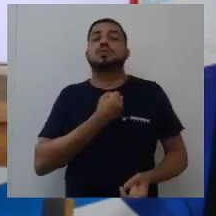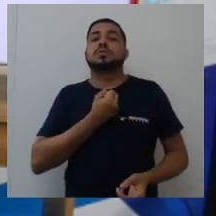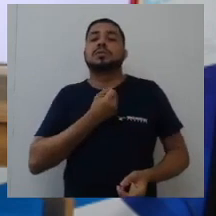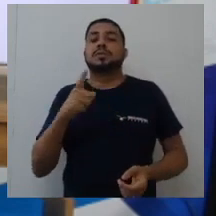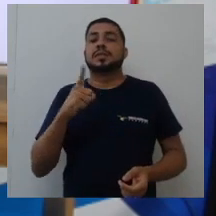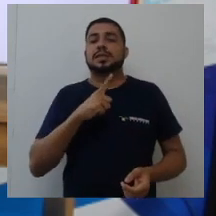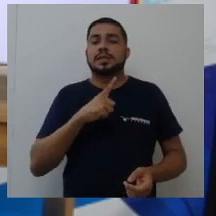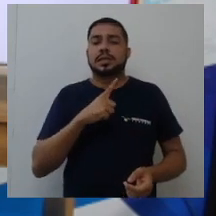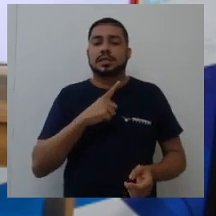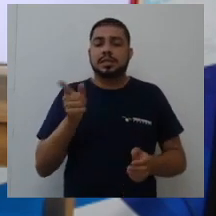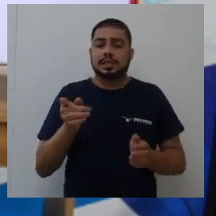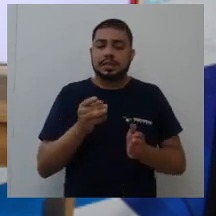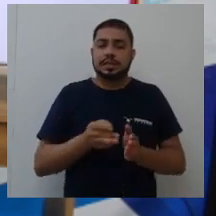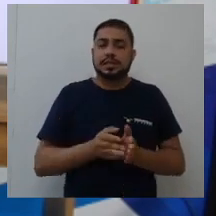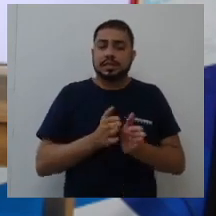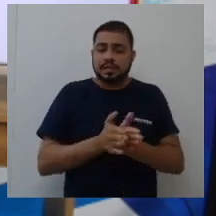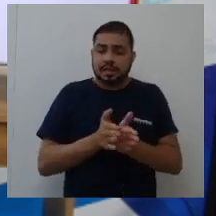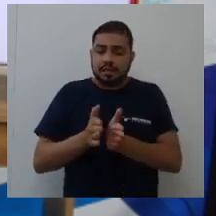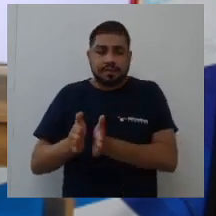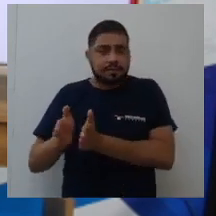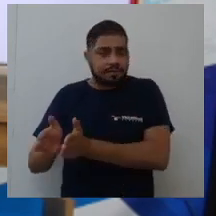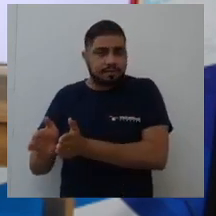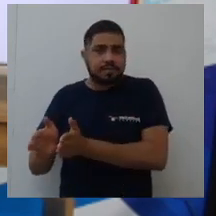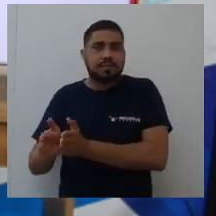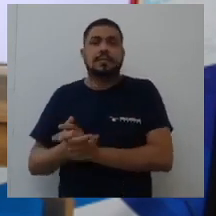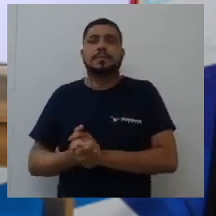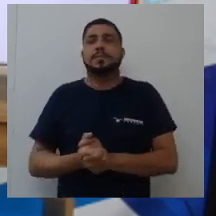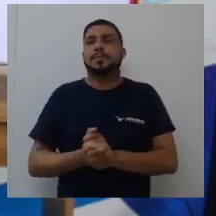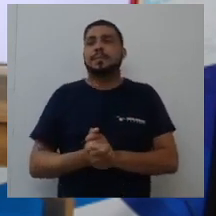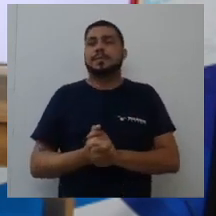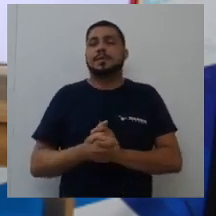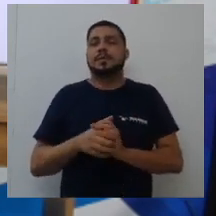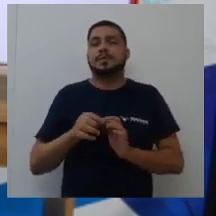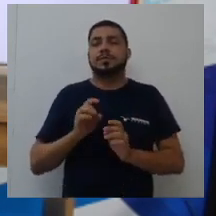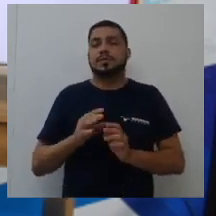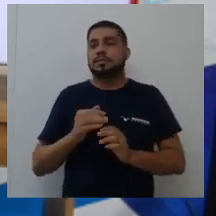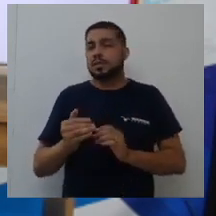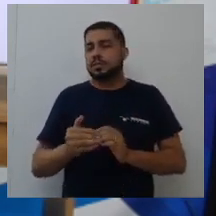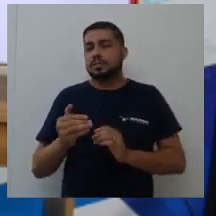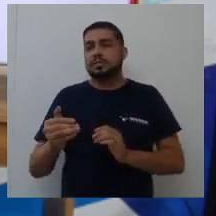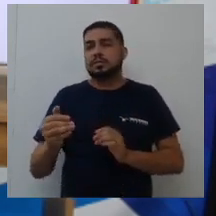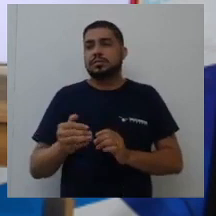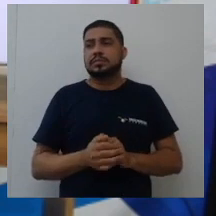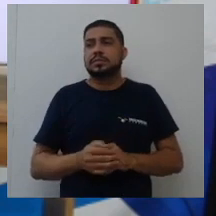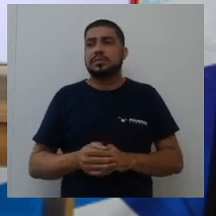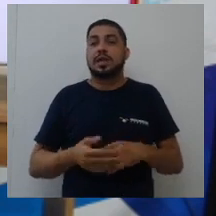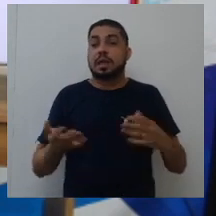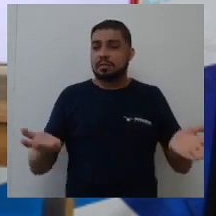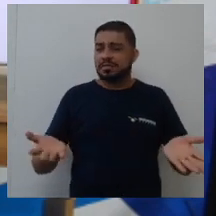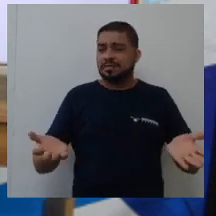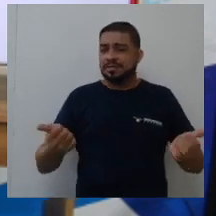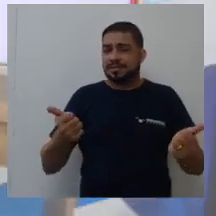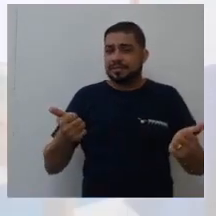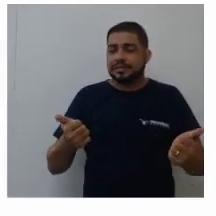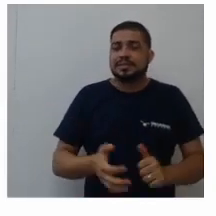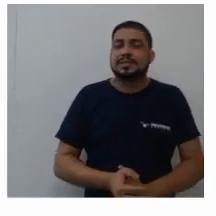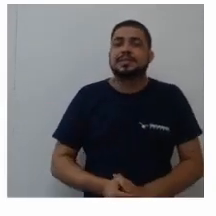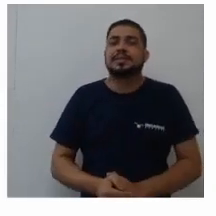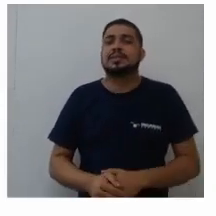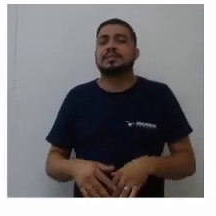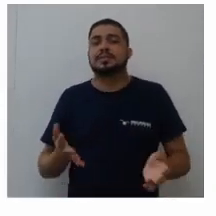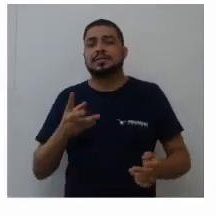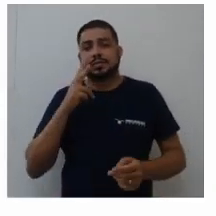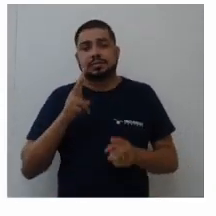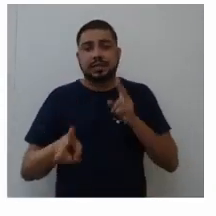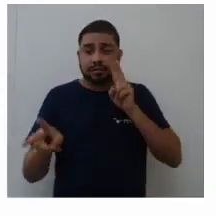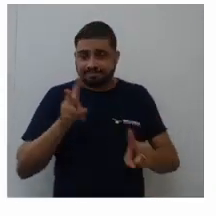então nesse intervalo? Vamos lá? Só passou aqui. Agora, legal. Então vê